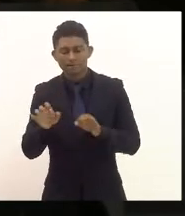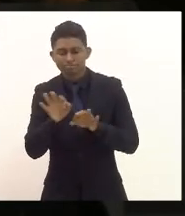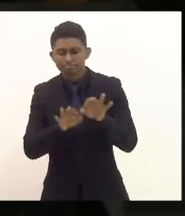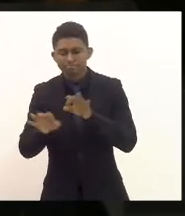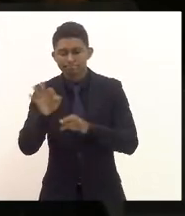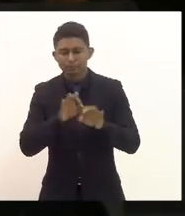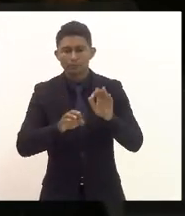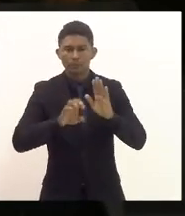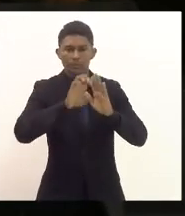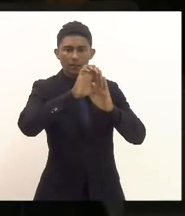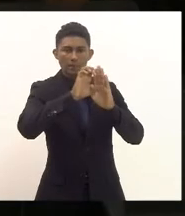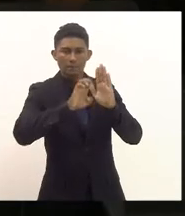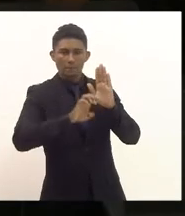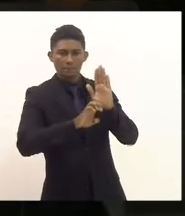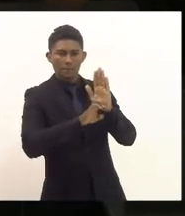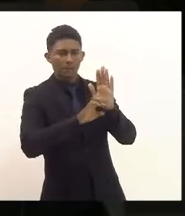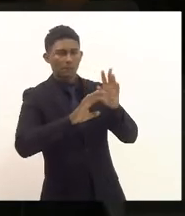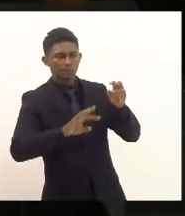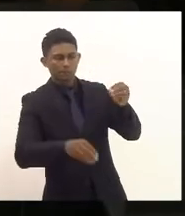aditiva